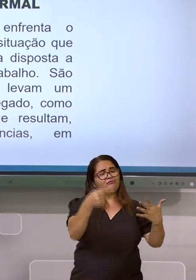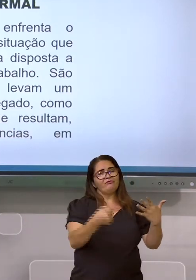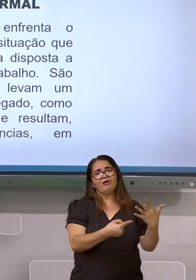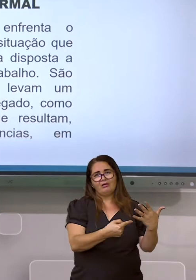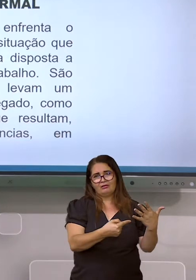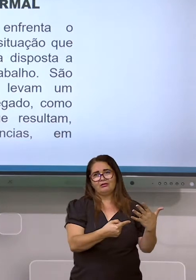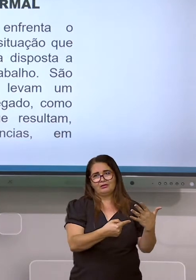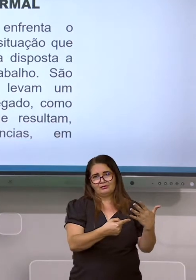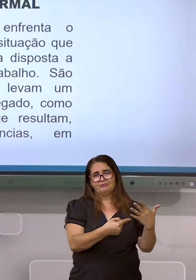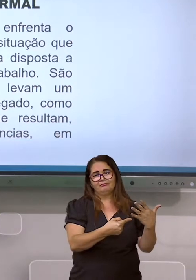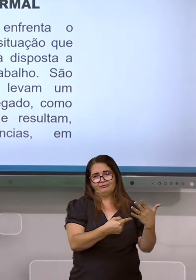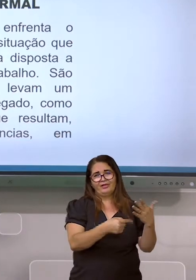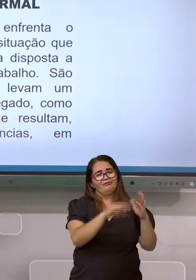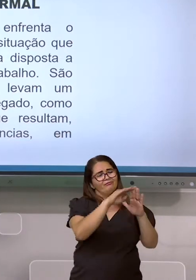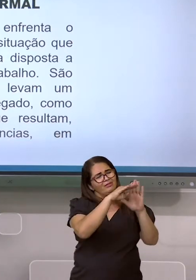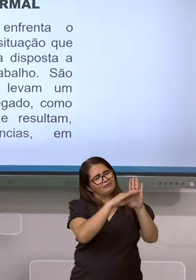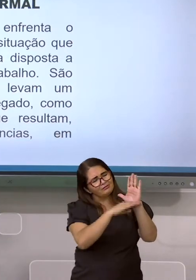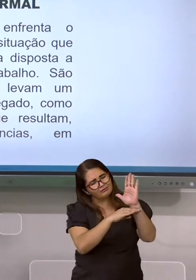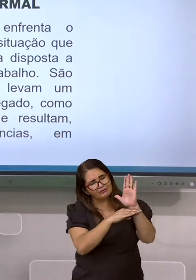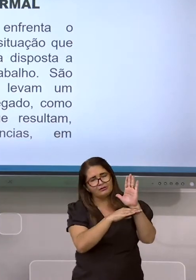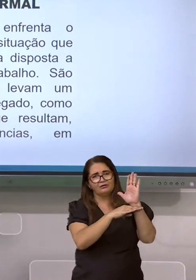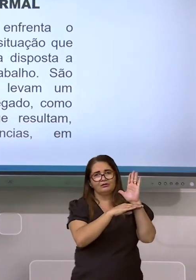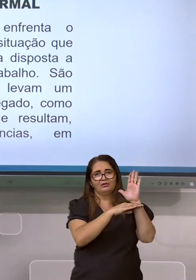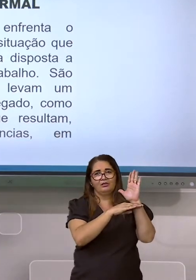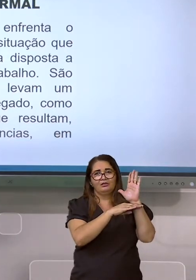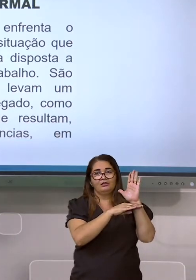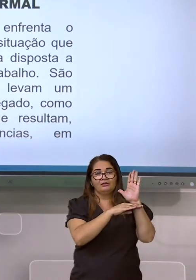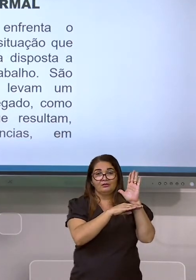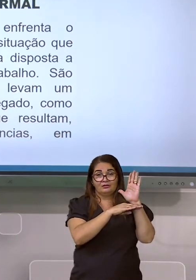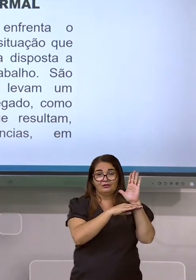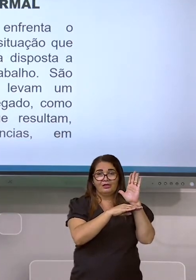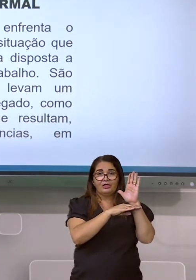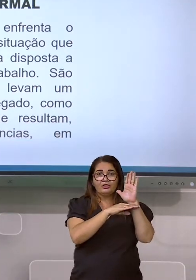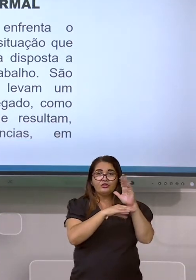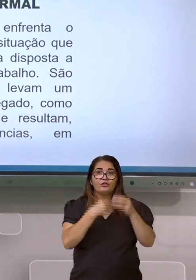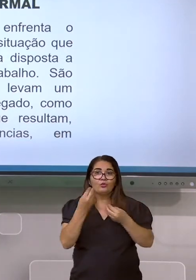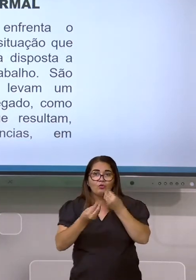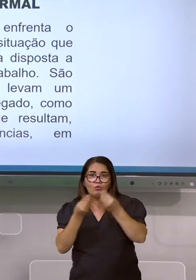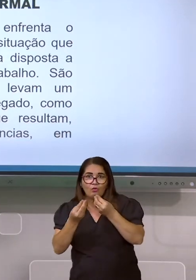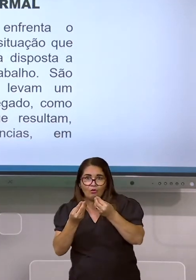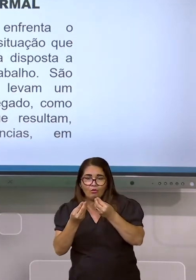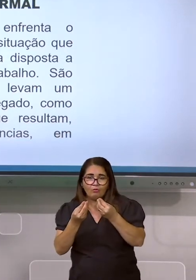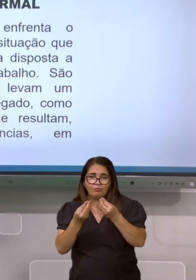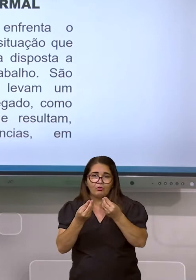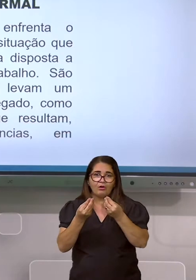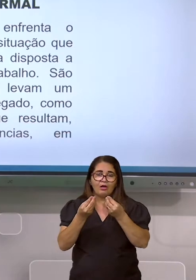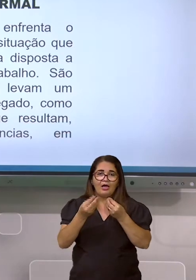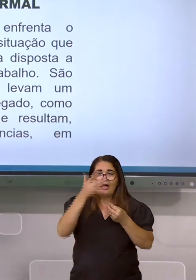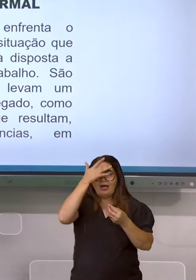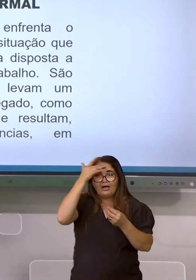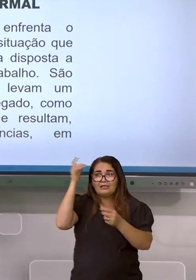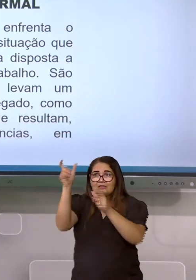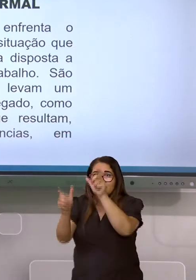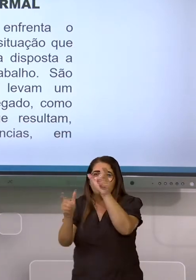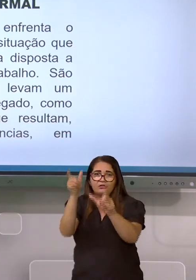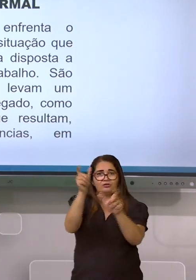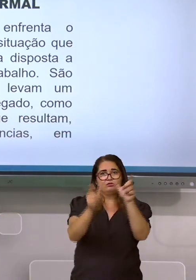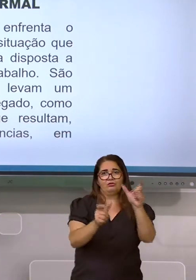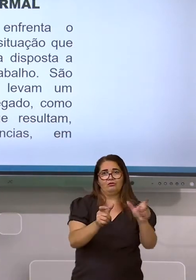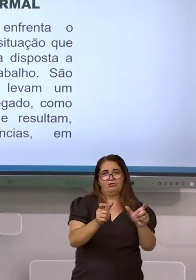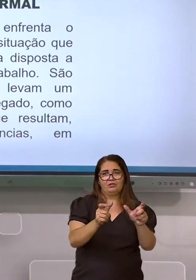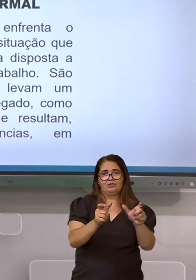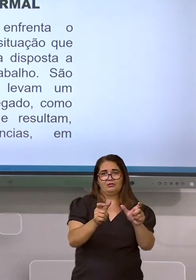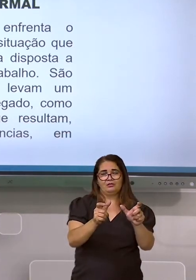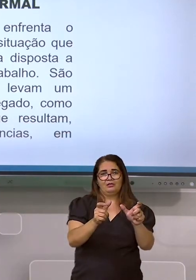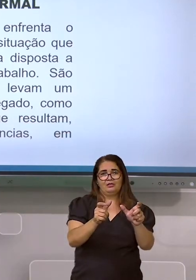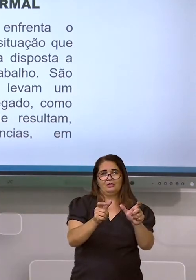quando as portas do mercado formal se fecham, eu tenho que sustentar minha família, eu tenho que